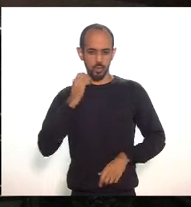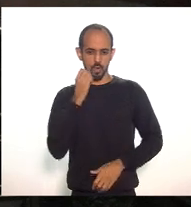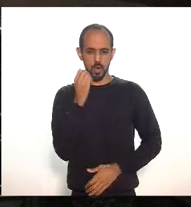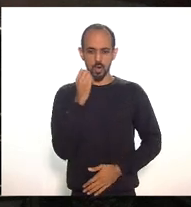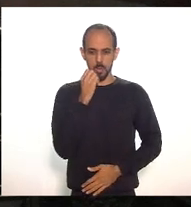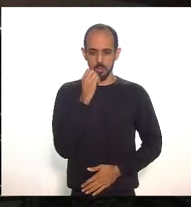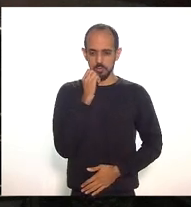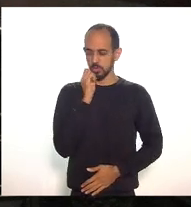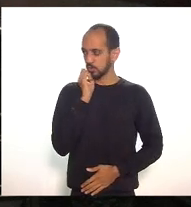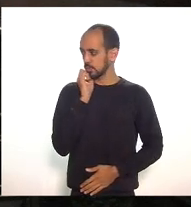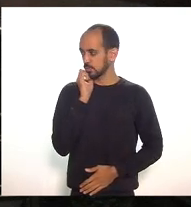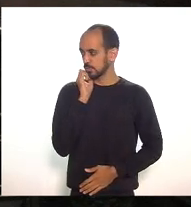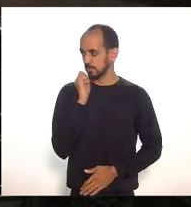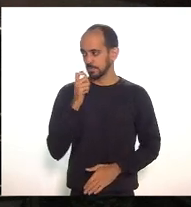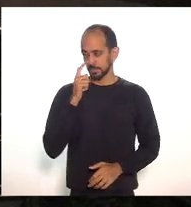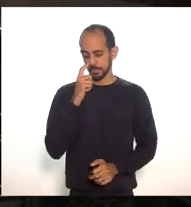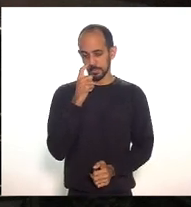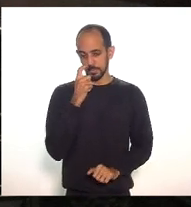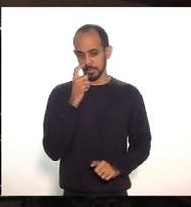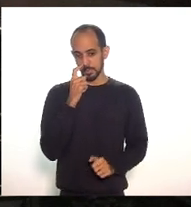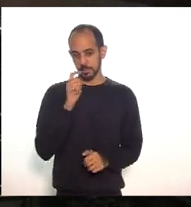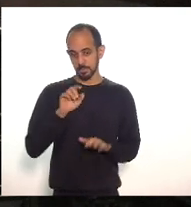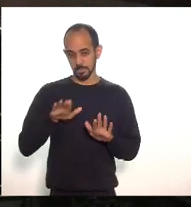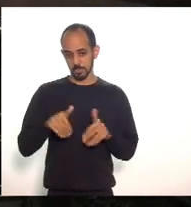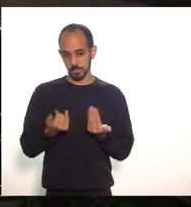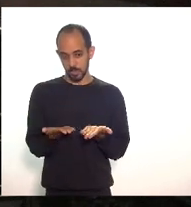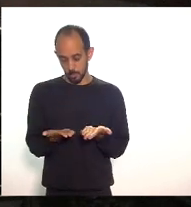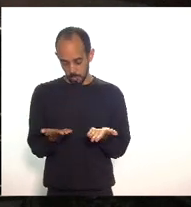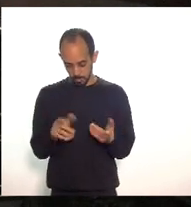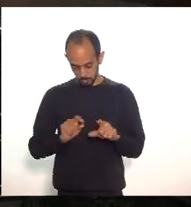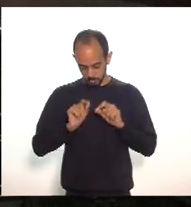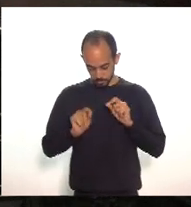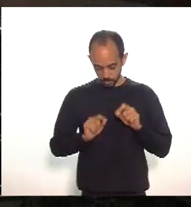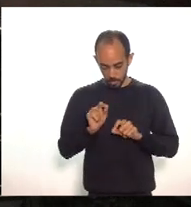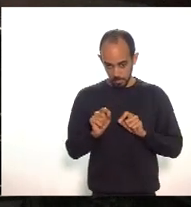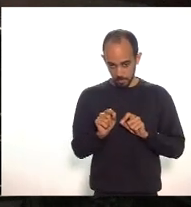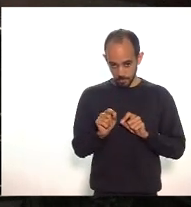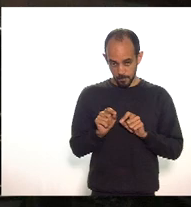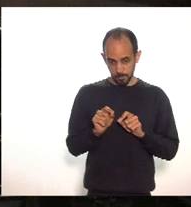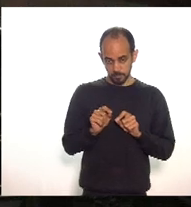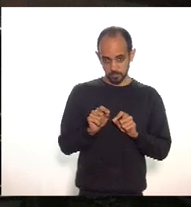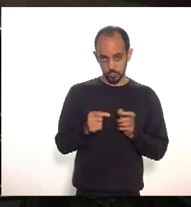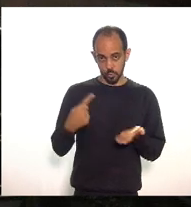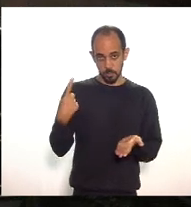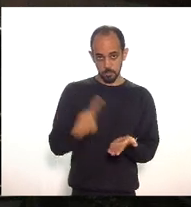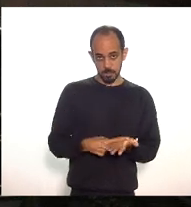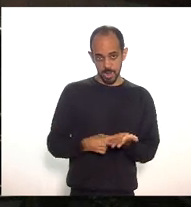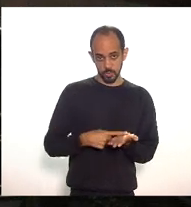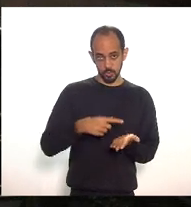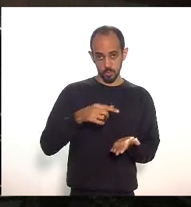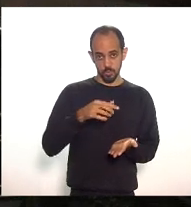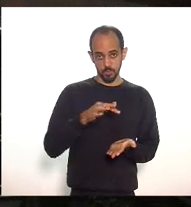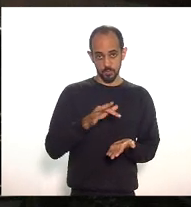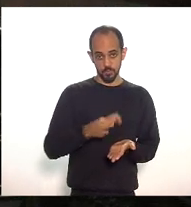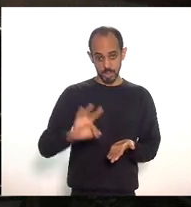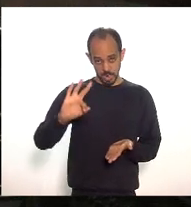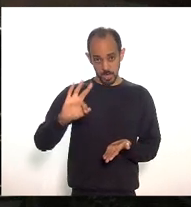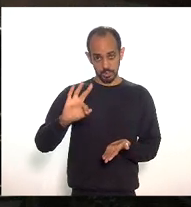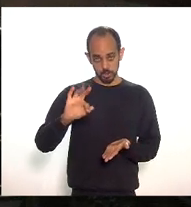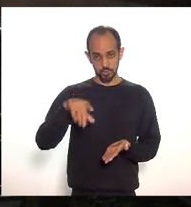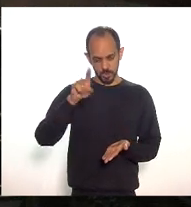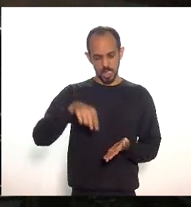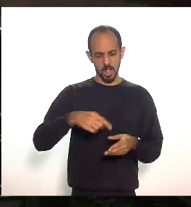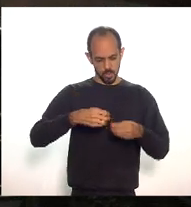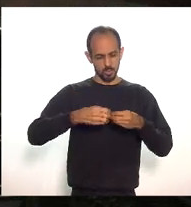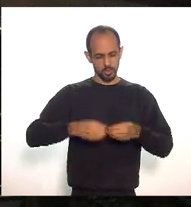que aqui o senhor tem um aliado na questão Federal Eu acho que o pacto federativo é o que mais prejudica o